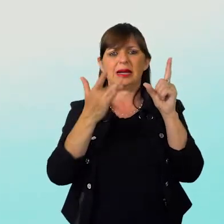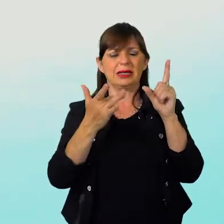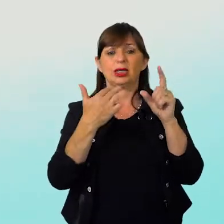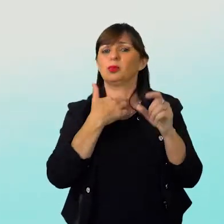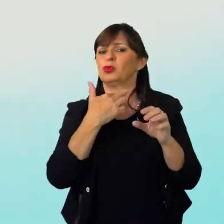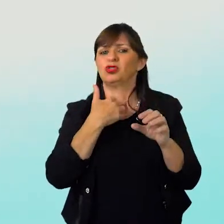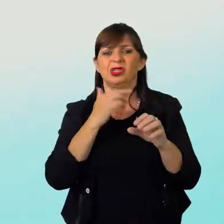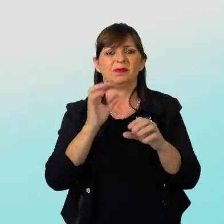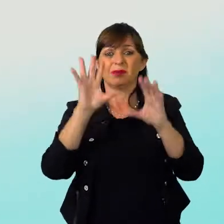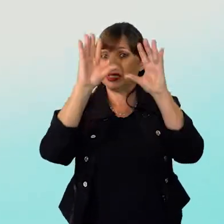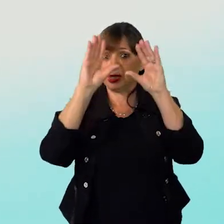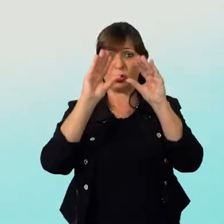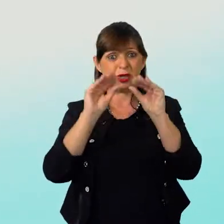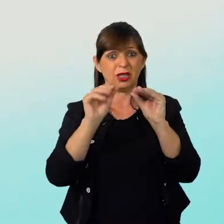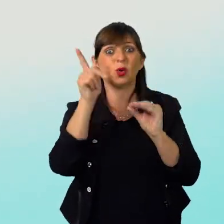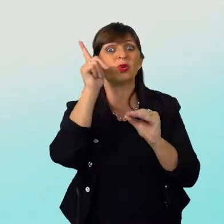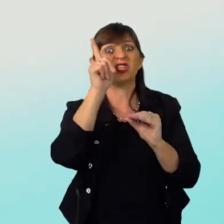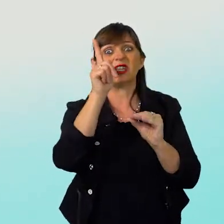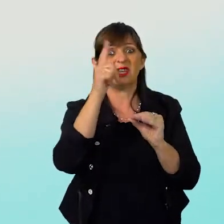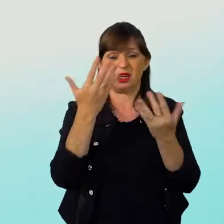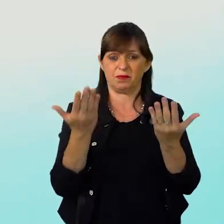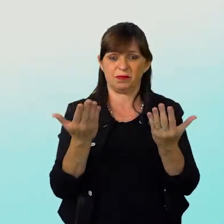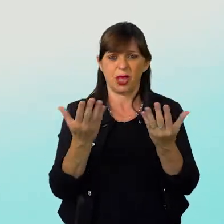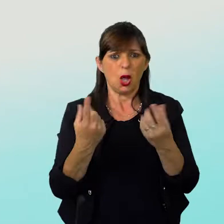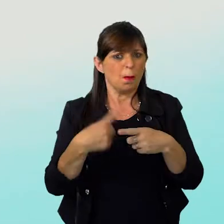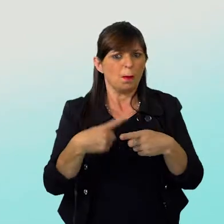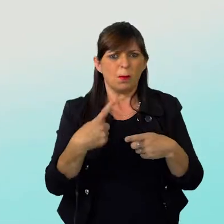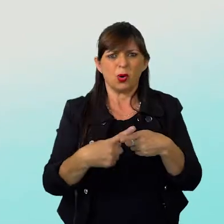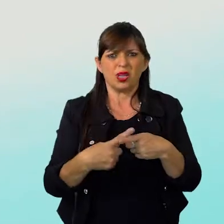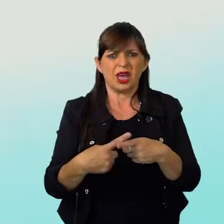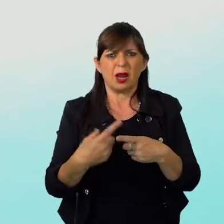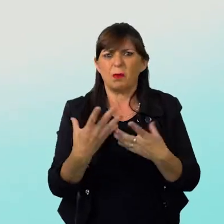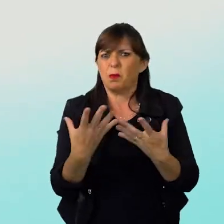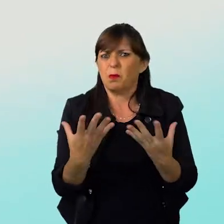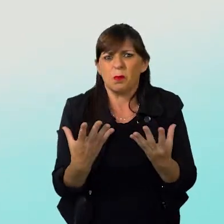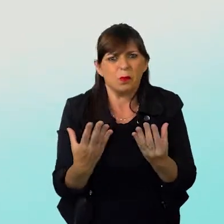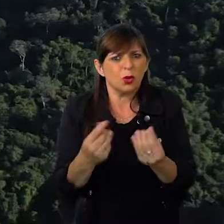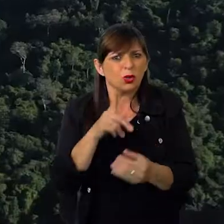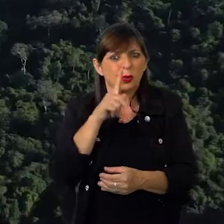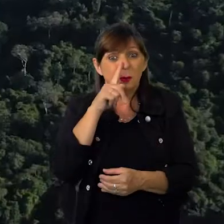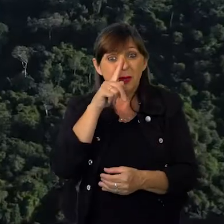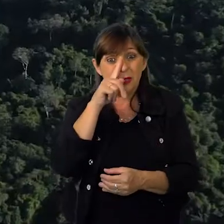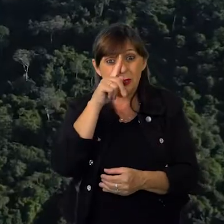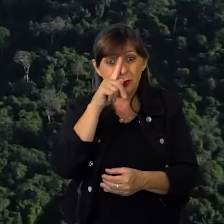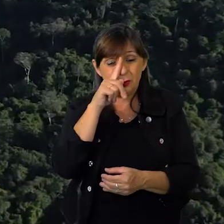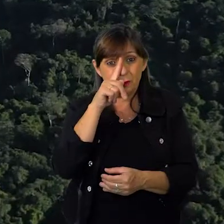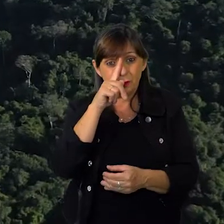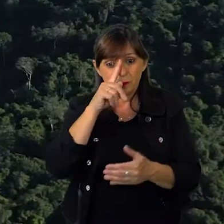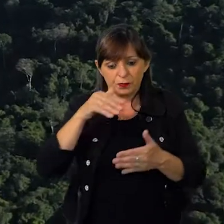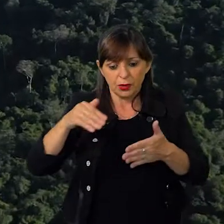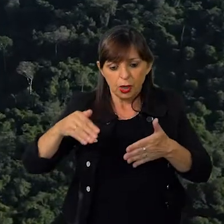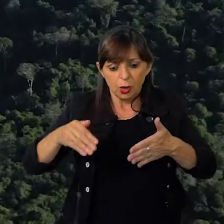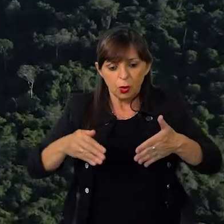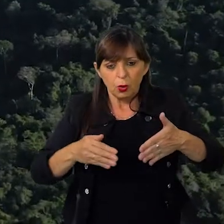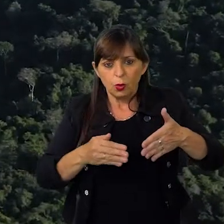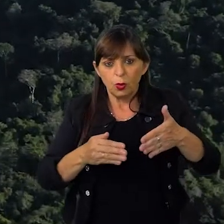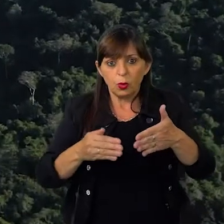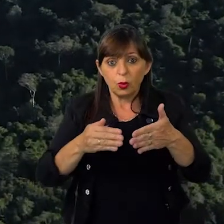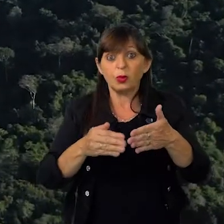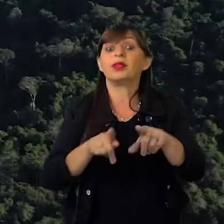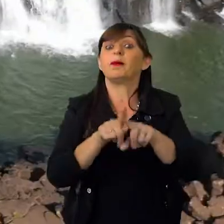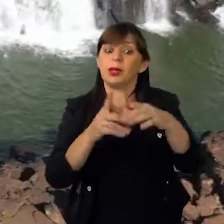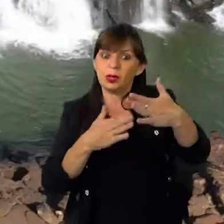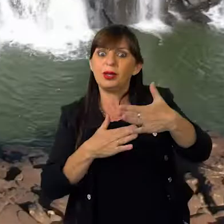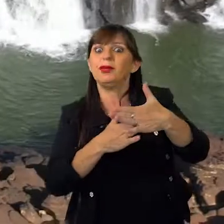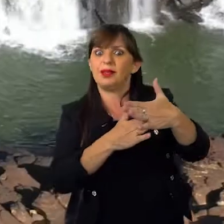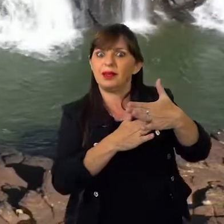Grande em função do perigo não poderia passar do meio do Rio para o lado Argentino que las